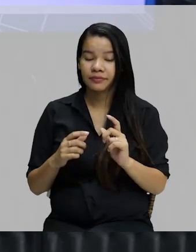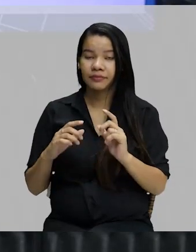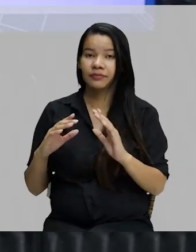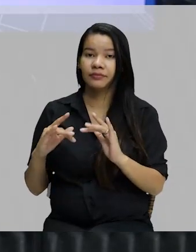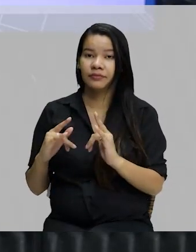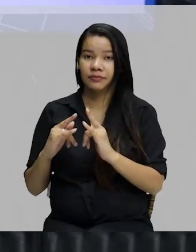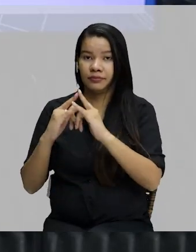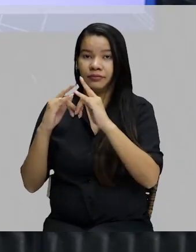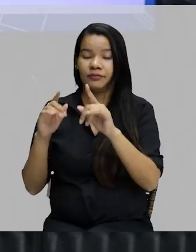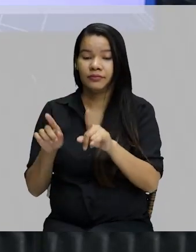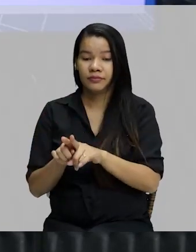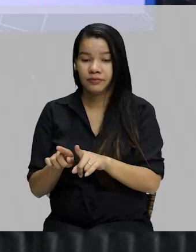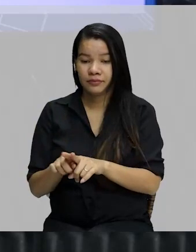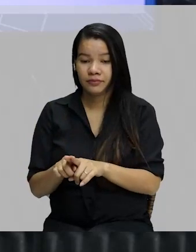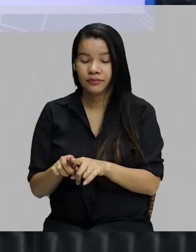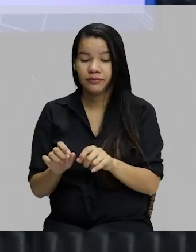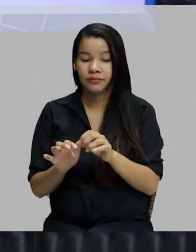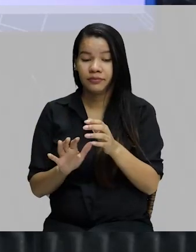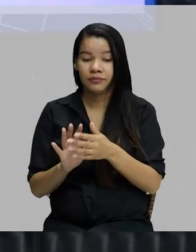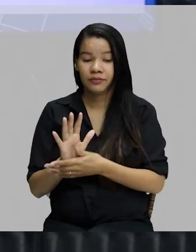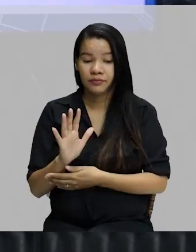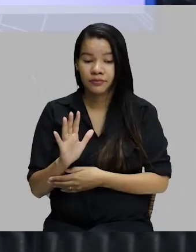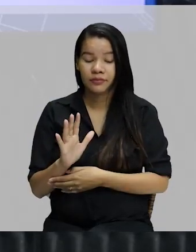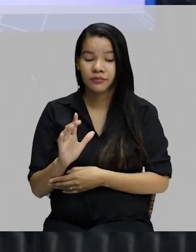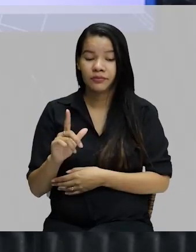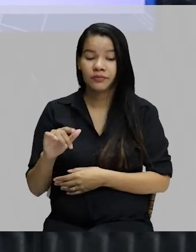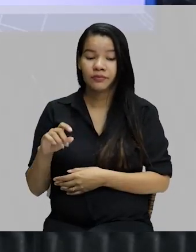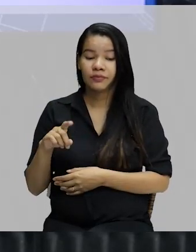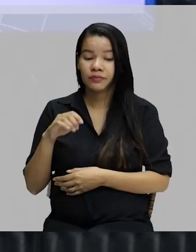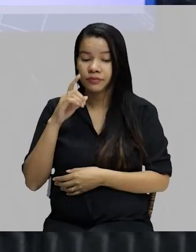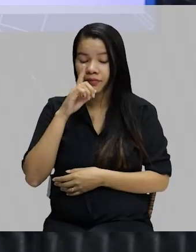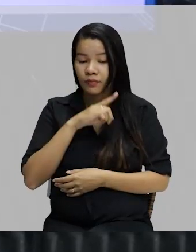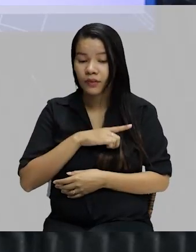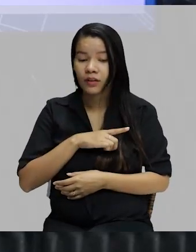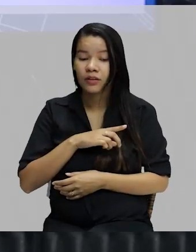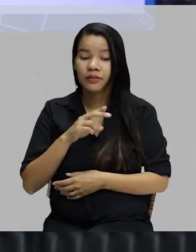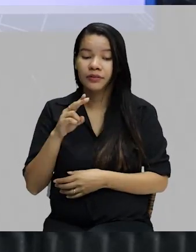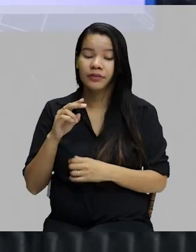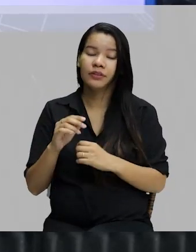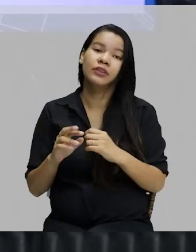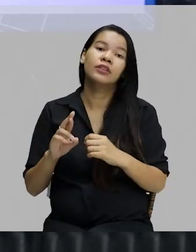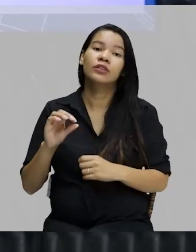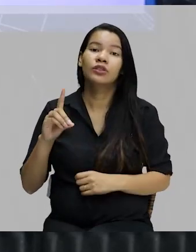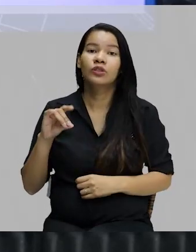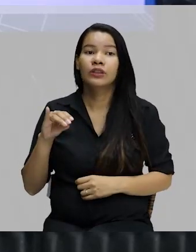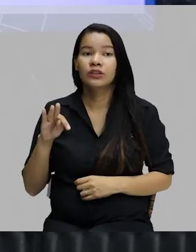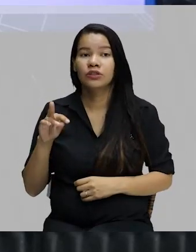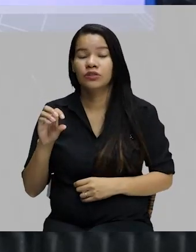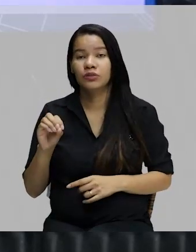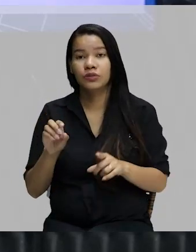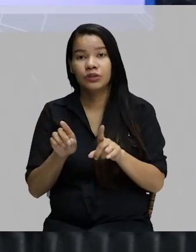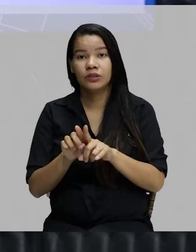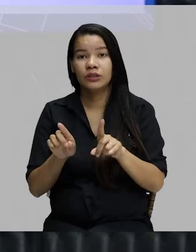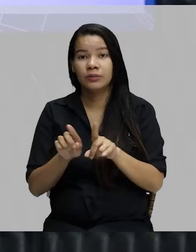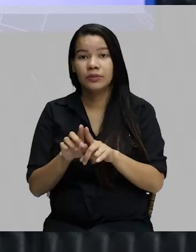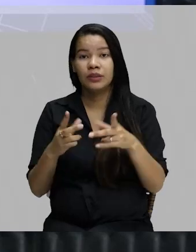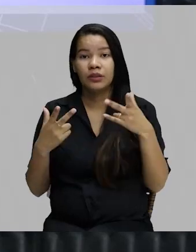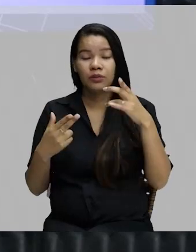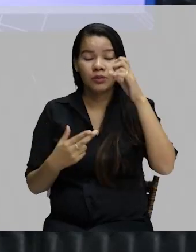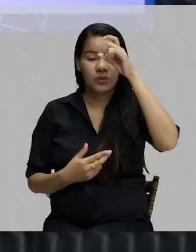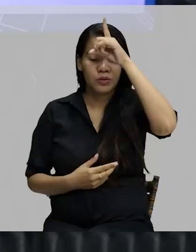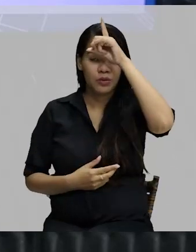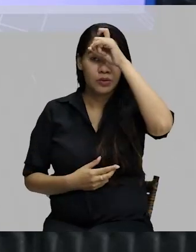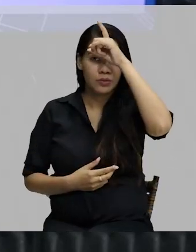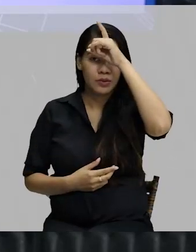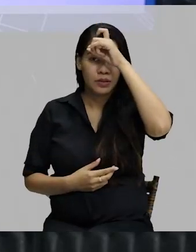estar gerando um lixo radioativo, assim como também nos hospitais, porque existem tratamentos, por exemplo, para o câncer